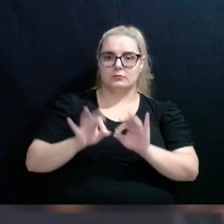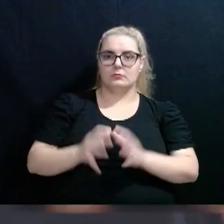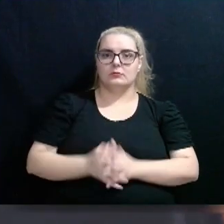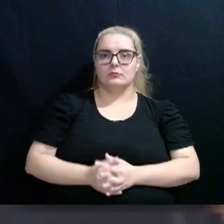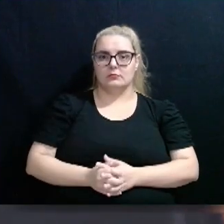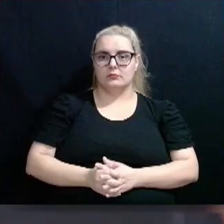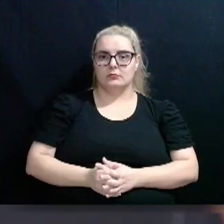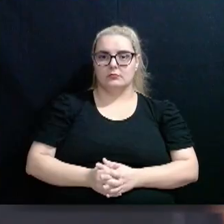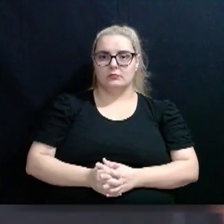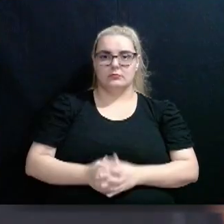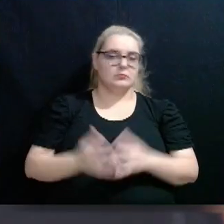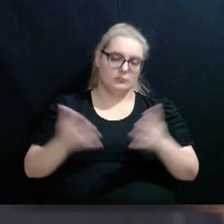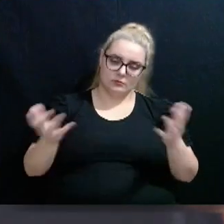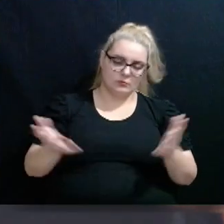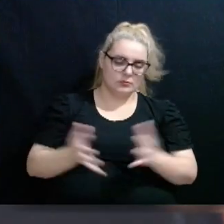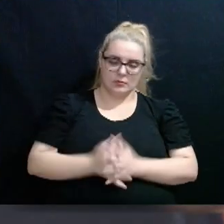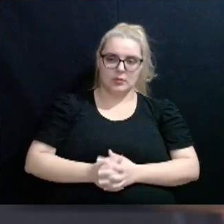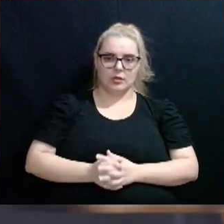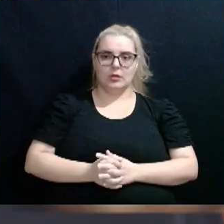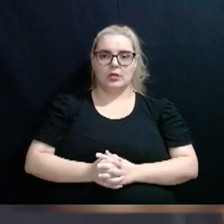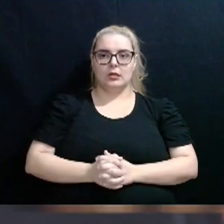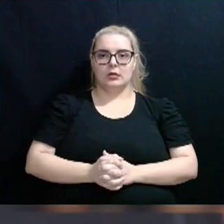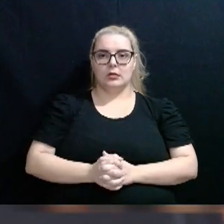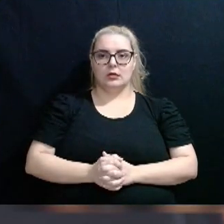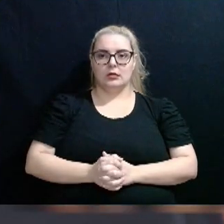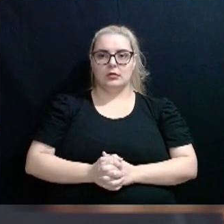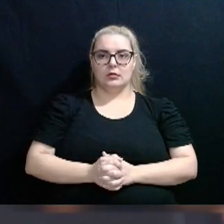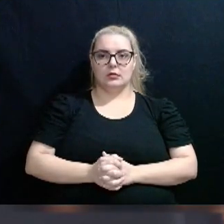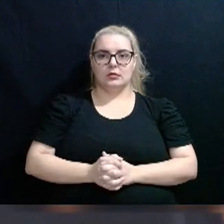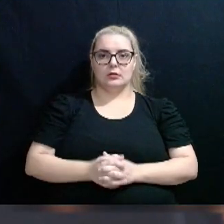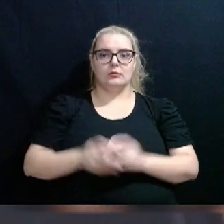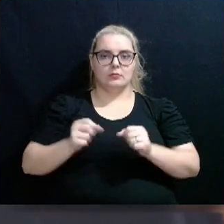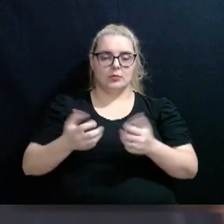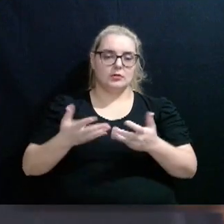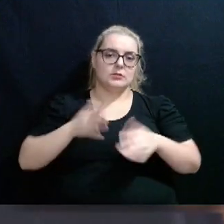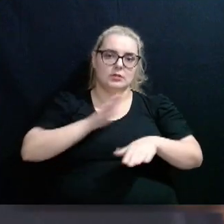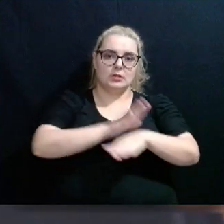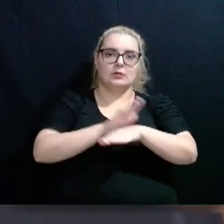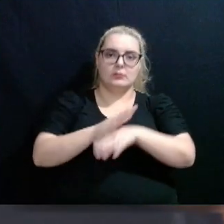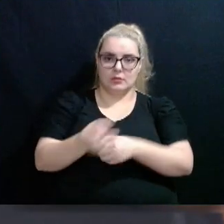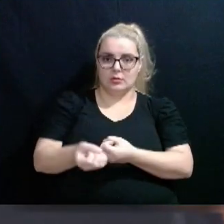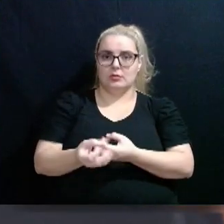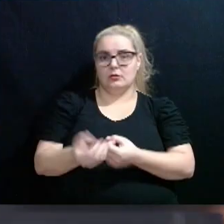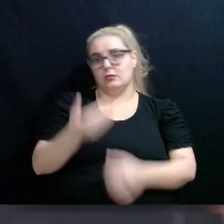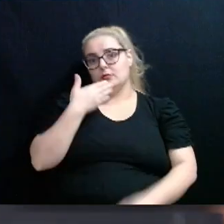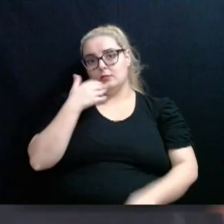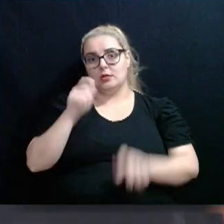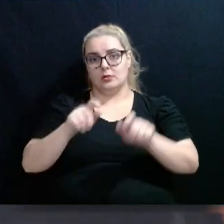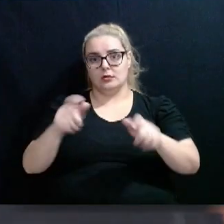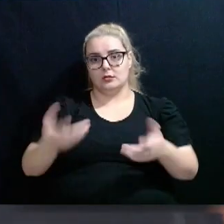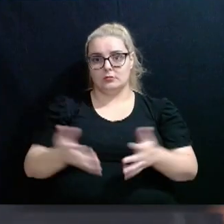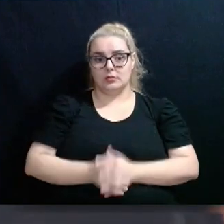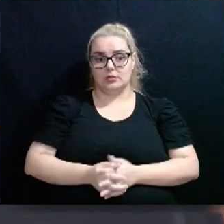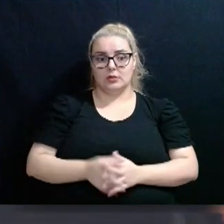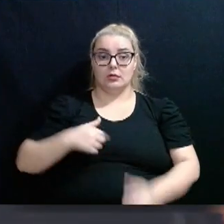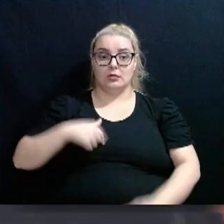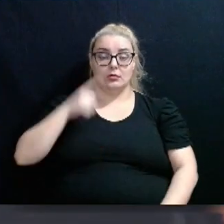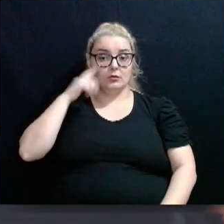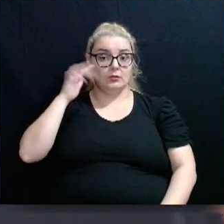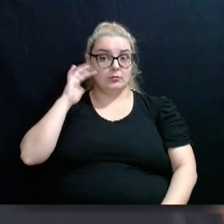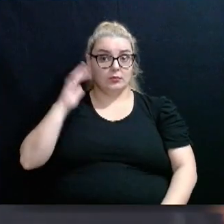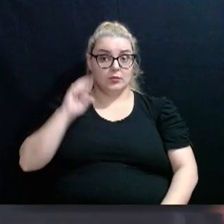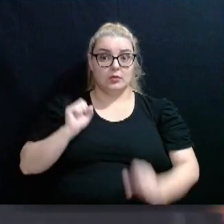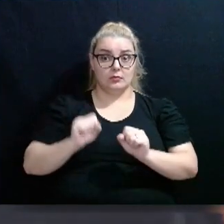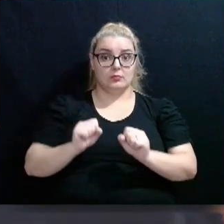enfim, que possa querer ajudar a informar melhor as pessoas. Eu penso que ele pode estar aivado aí